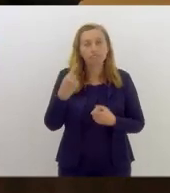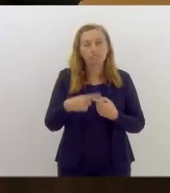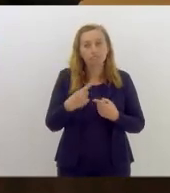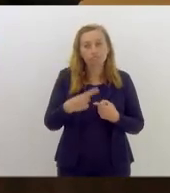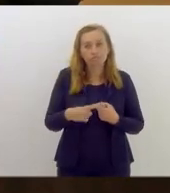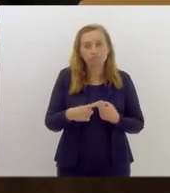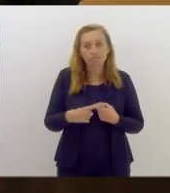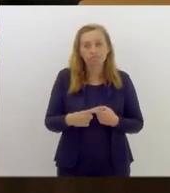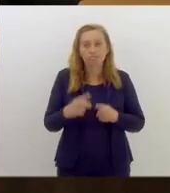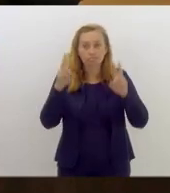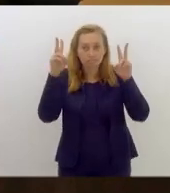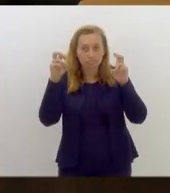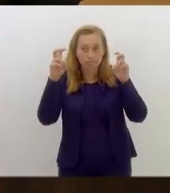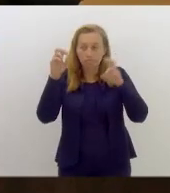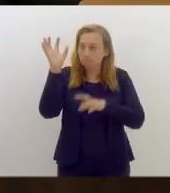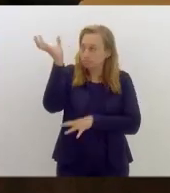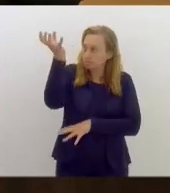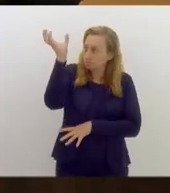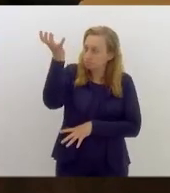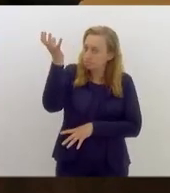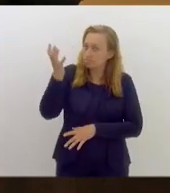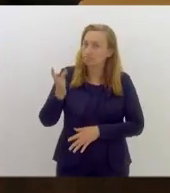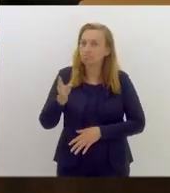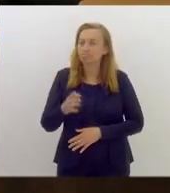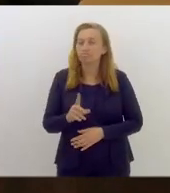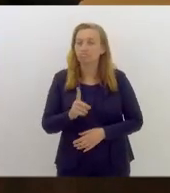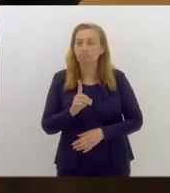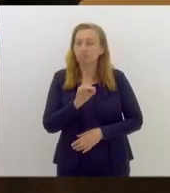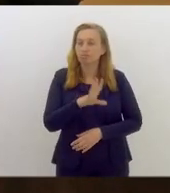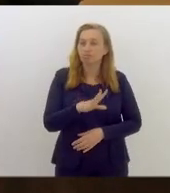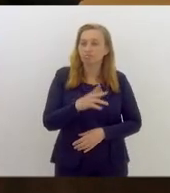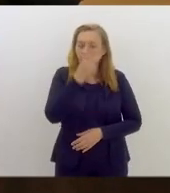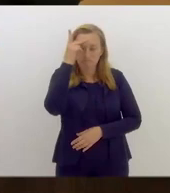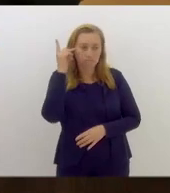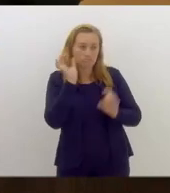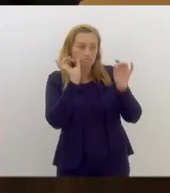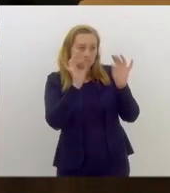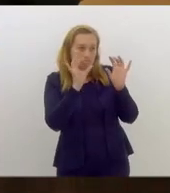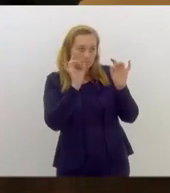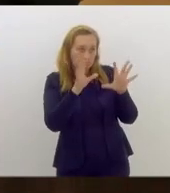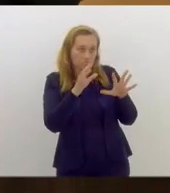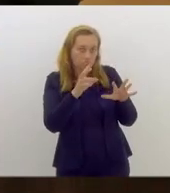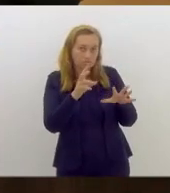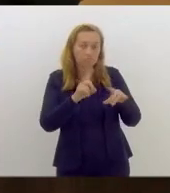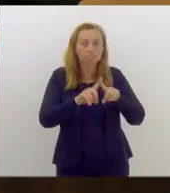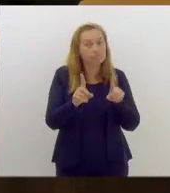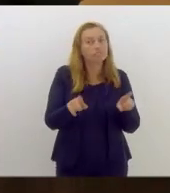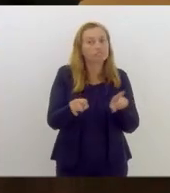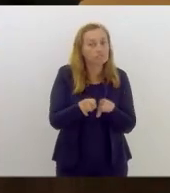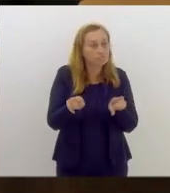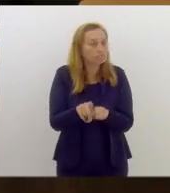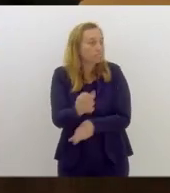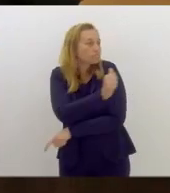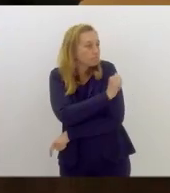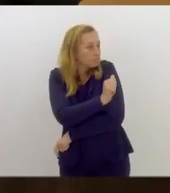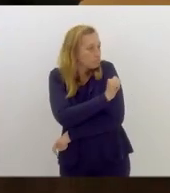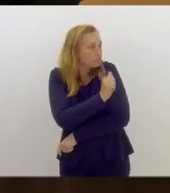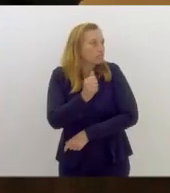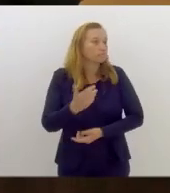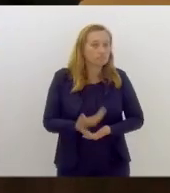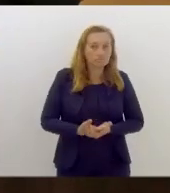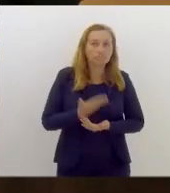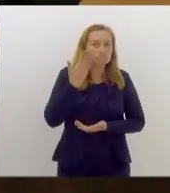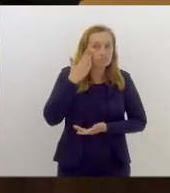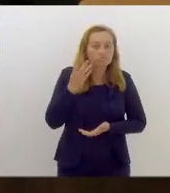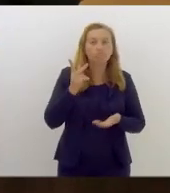coloca a questão climática como algo não só para especialistas, deputado Valdec, mas para os estudantes levarem em conta